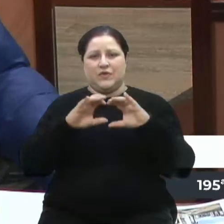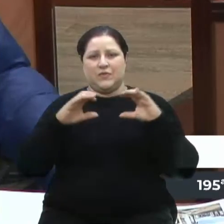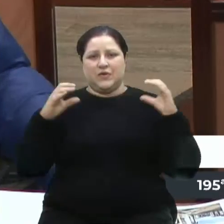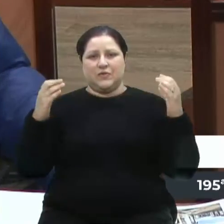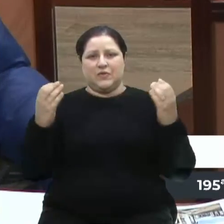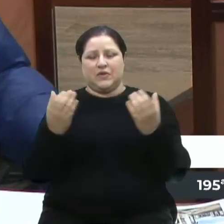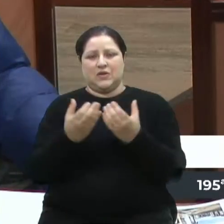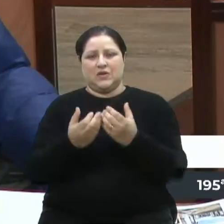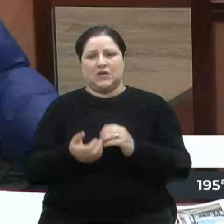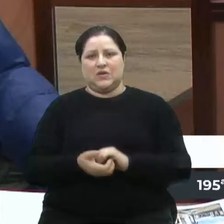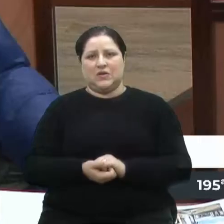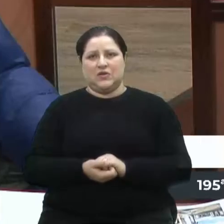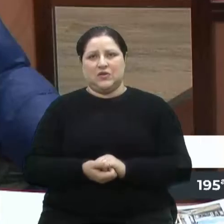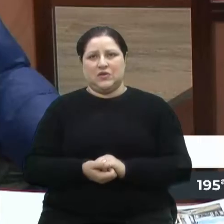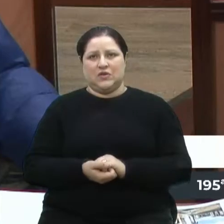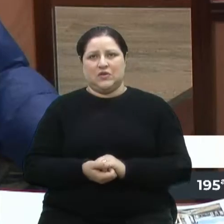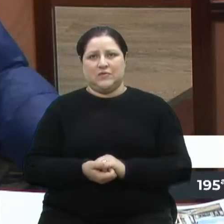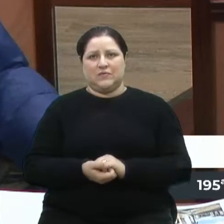medida do possível,